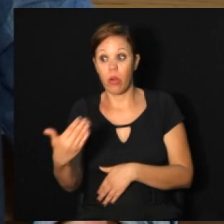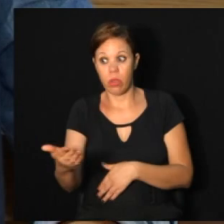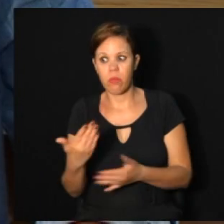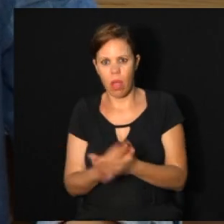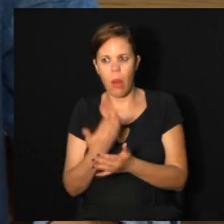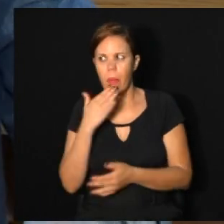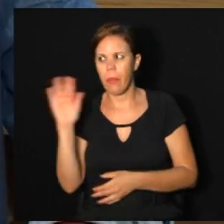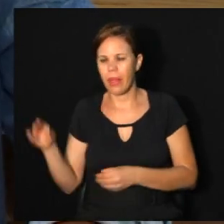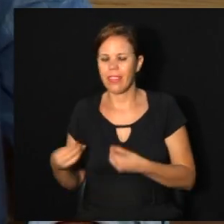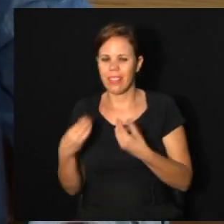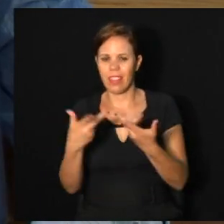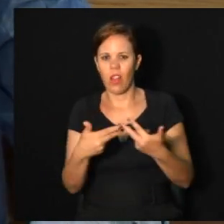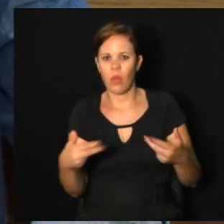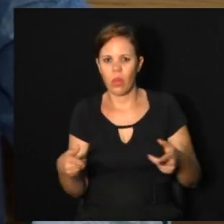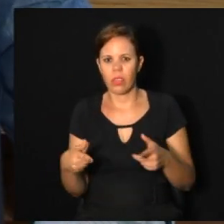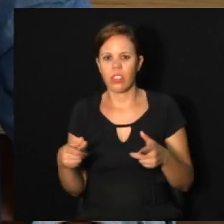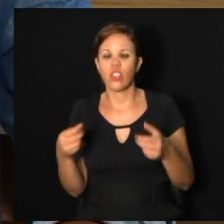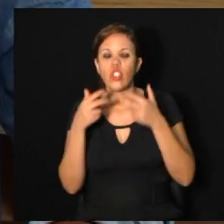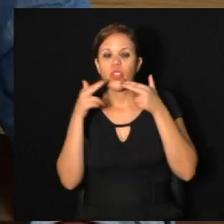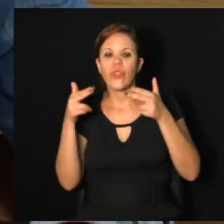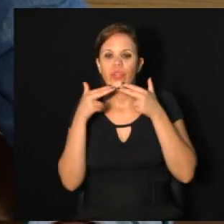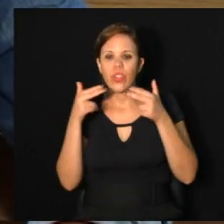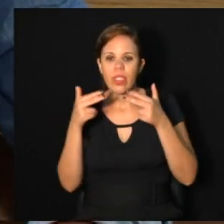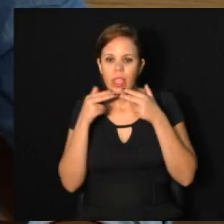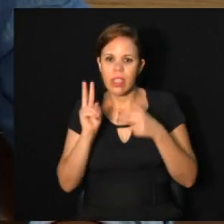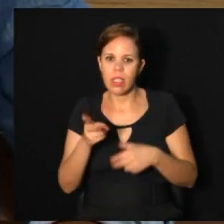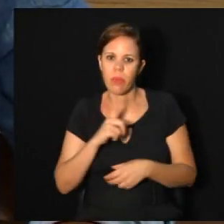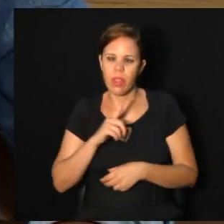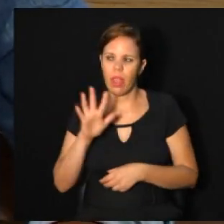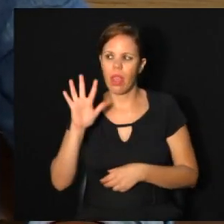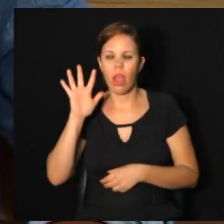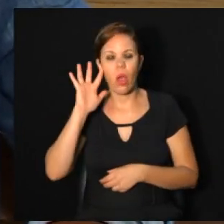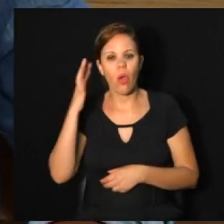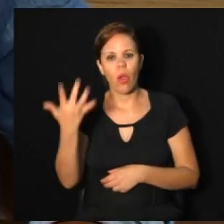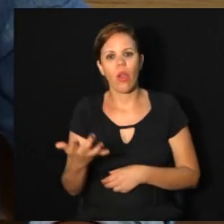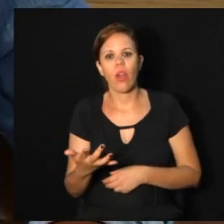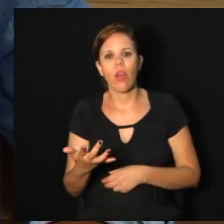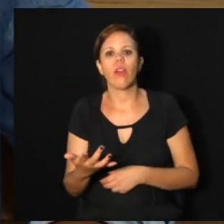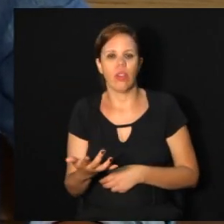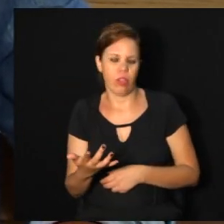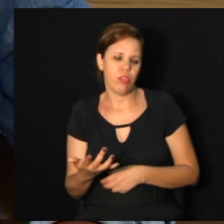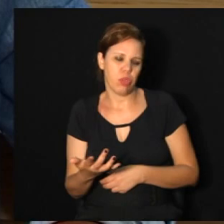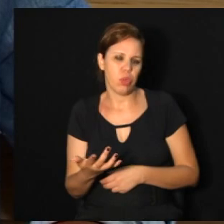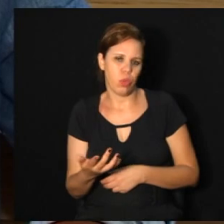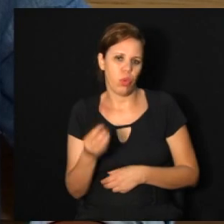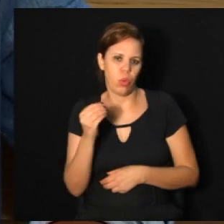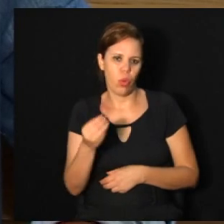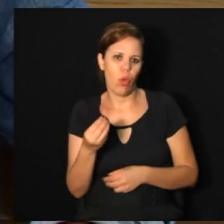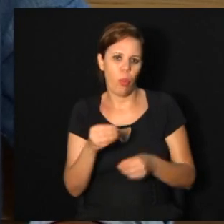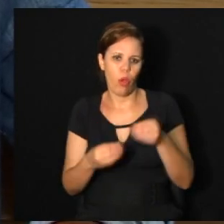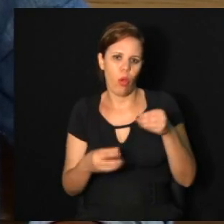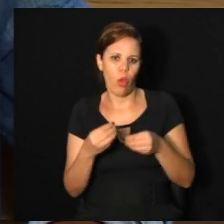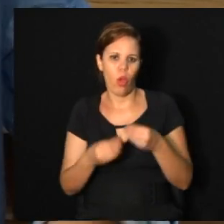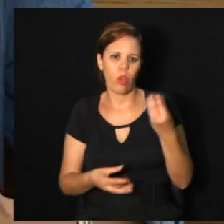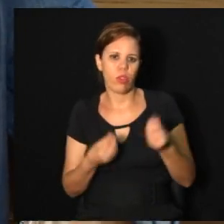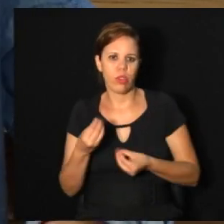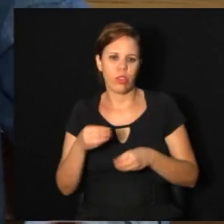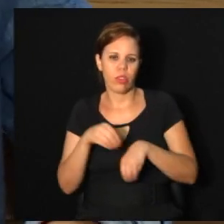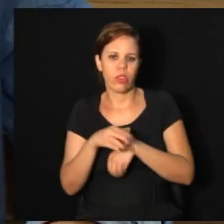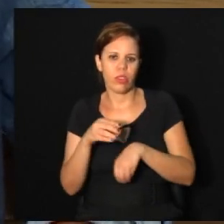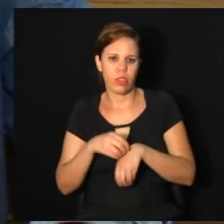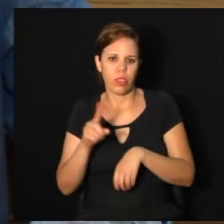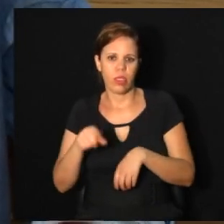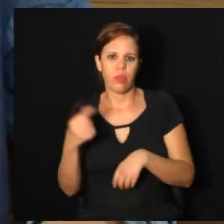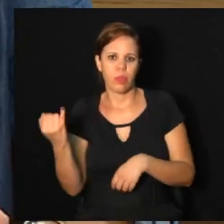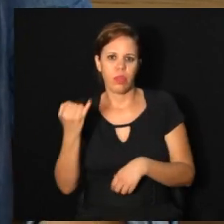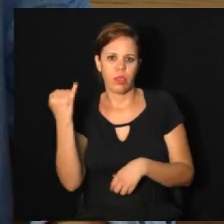prometo que eu trago. Isso é bom porque você já tem um retorno do seu conteúdo, né? De como você tá aplicando aquilo, Sim, né? eu digo pra eles que é